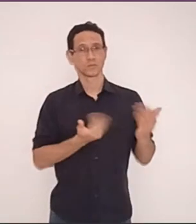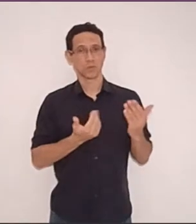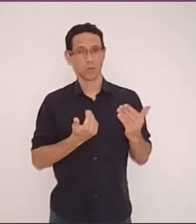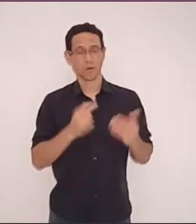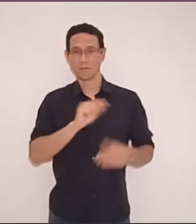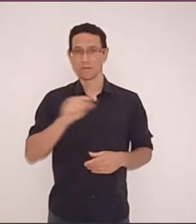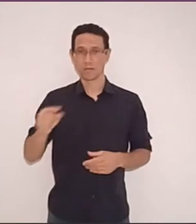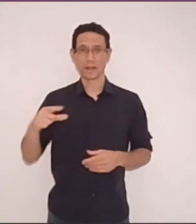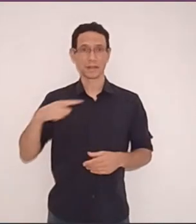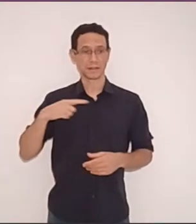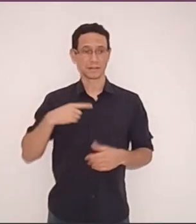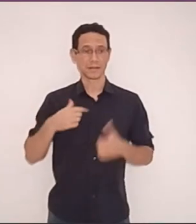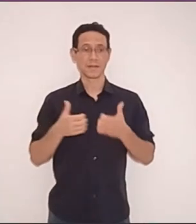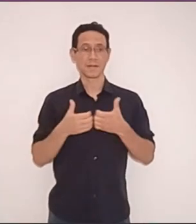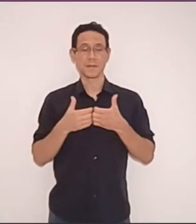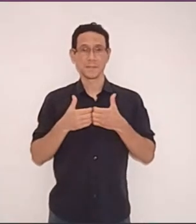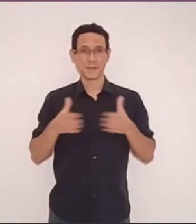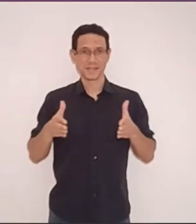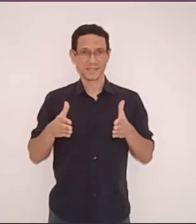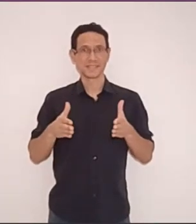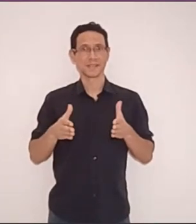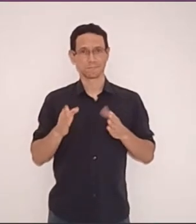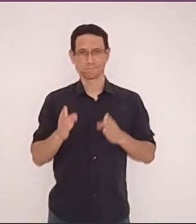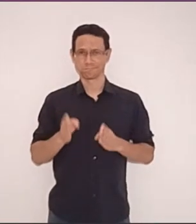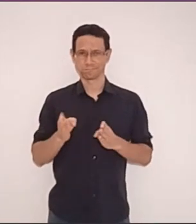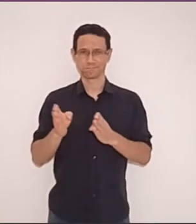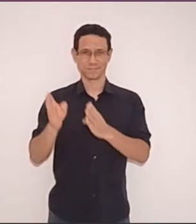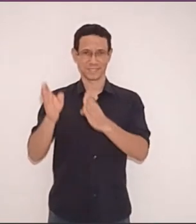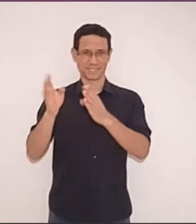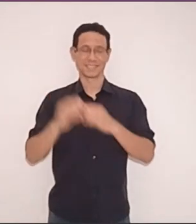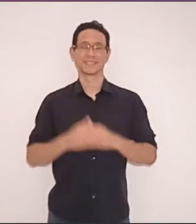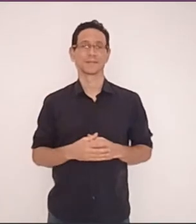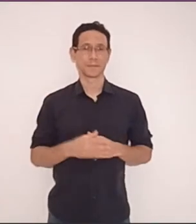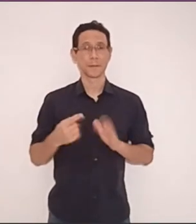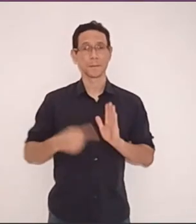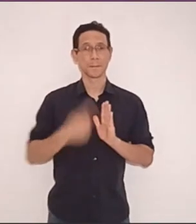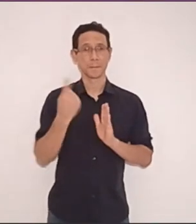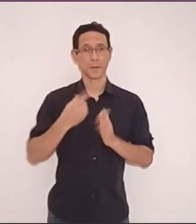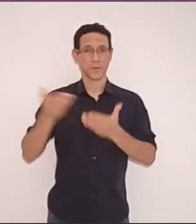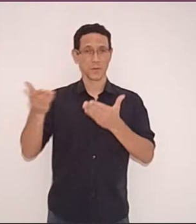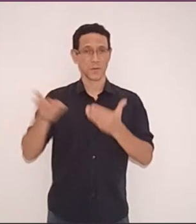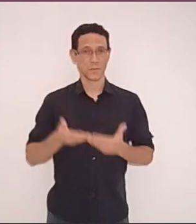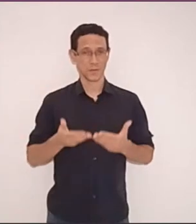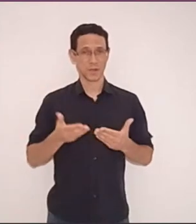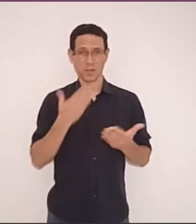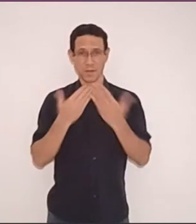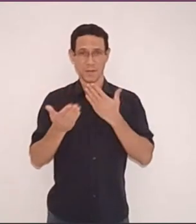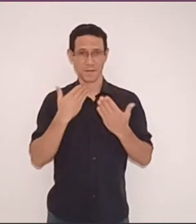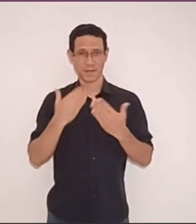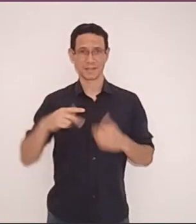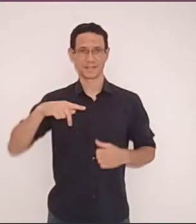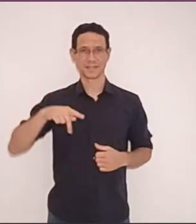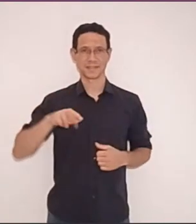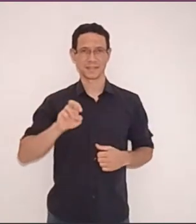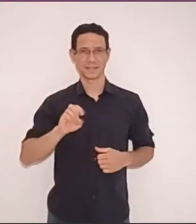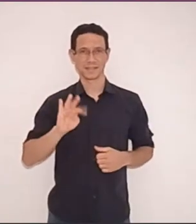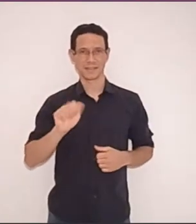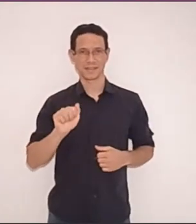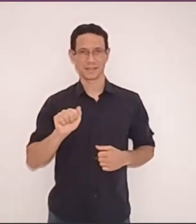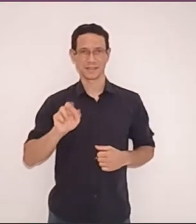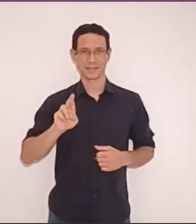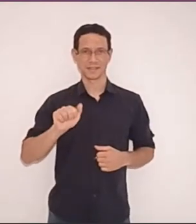e aos pares que abriram e abrem caminhos e a primeira que eu quero convidar para essa roda será preta rara